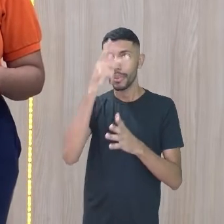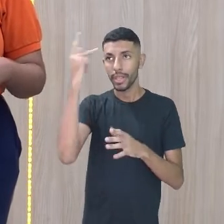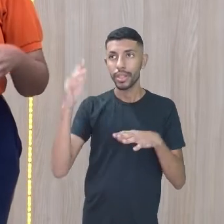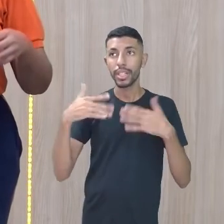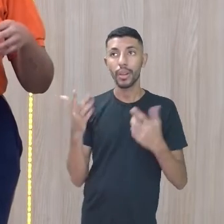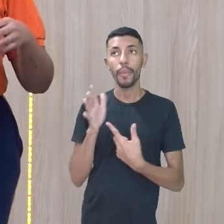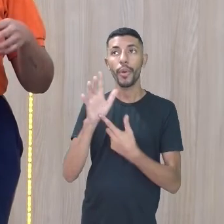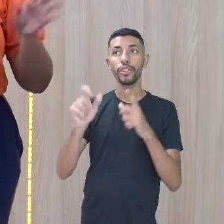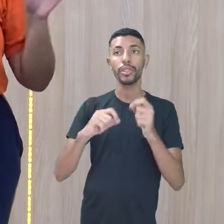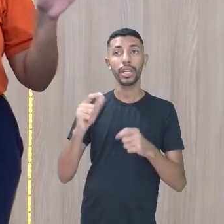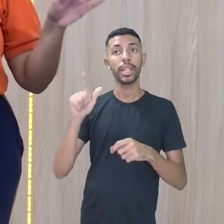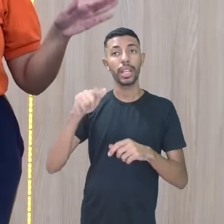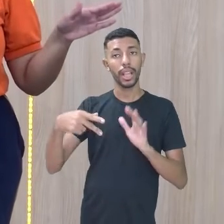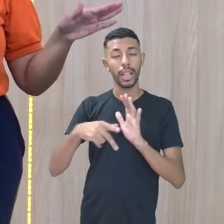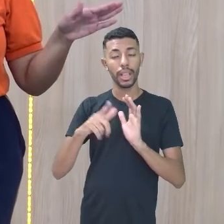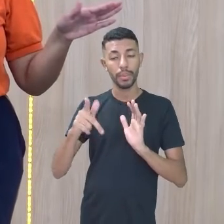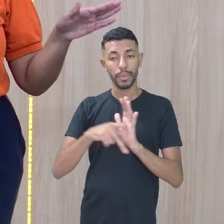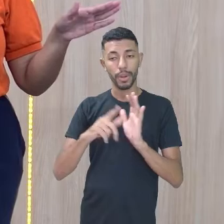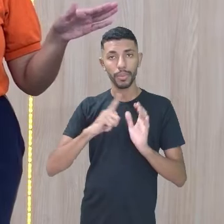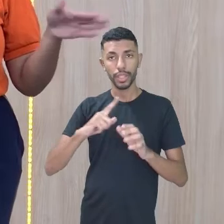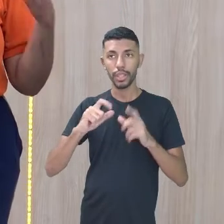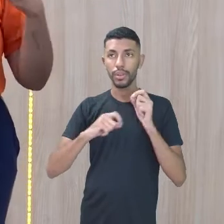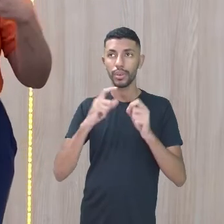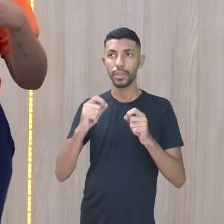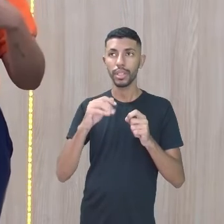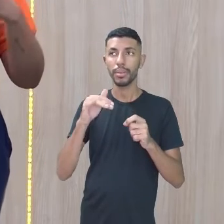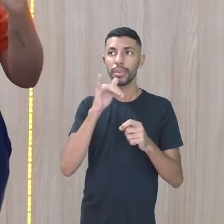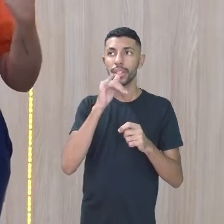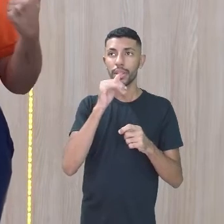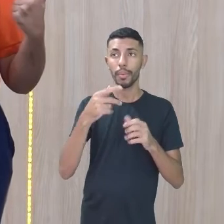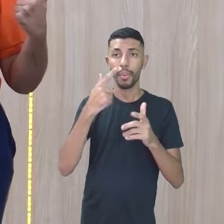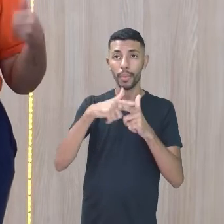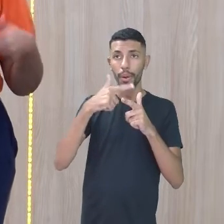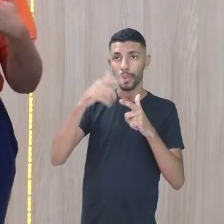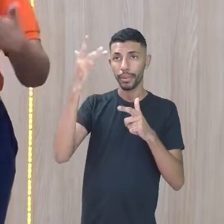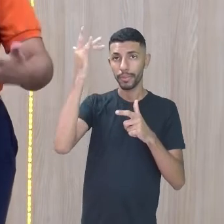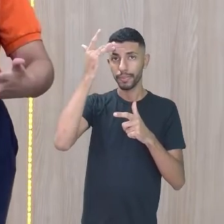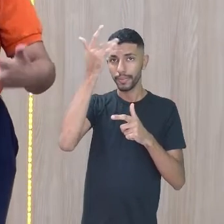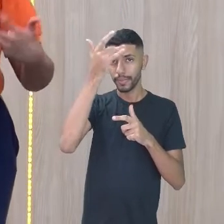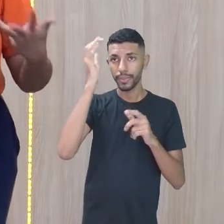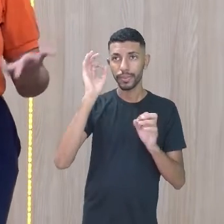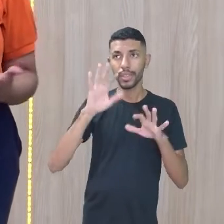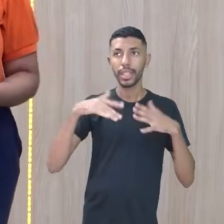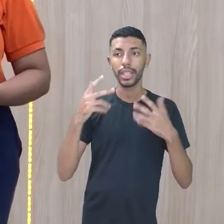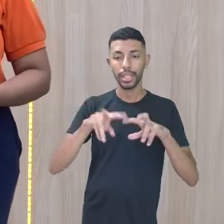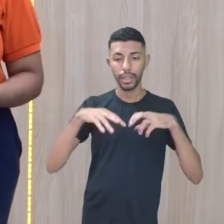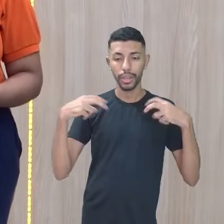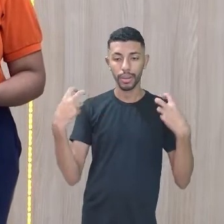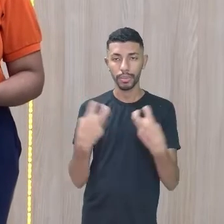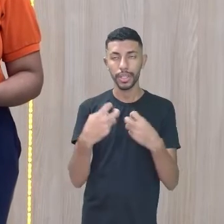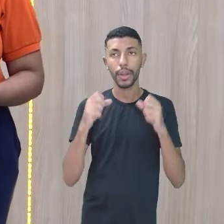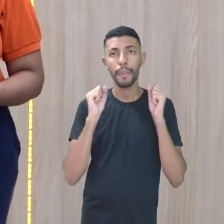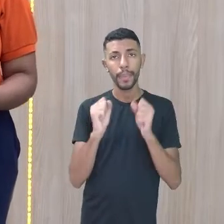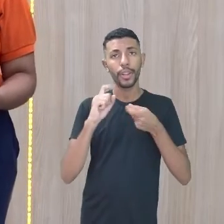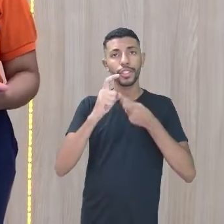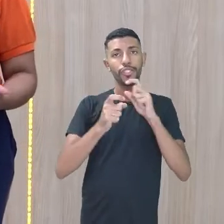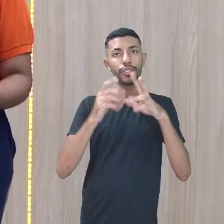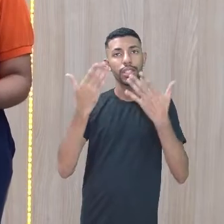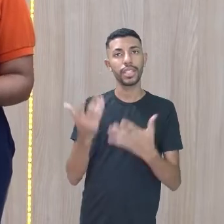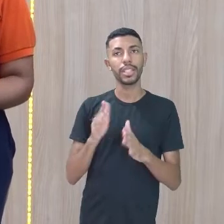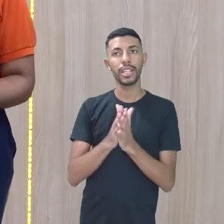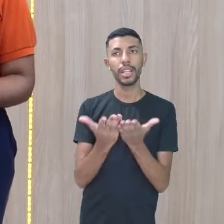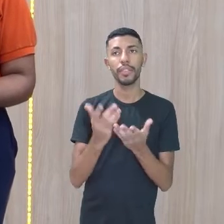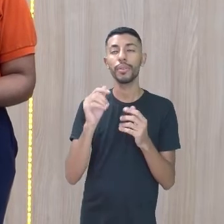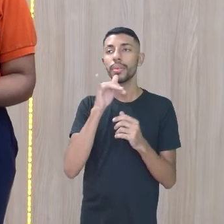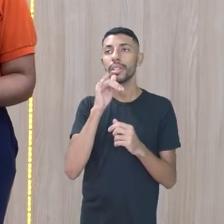mental. E aí, uma mesa redonda poderia, com certeza, discutir esse livro de Machado. O que é que esse